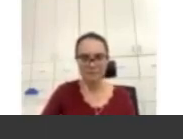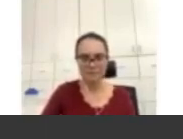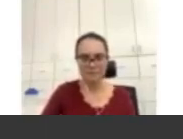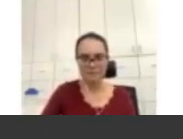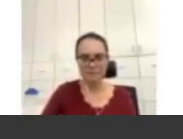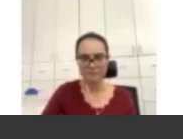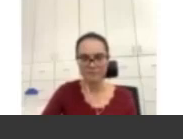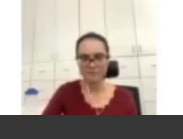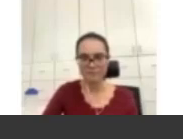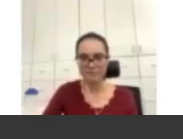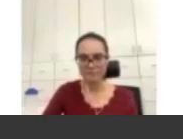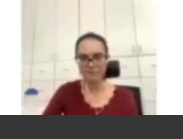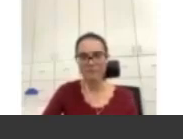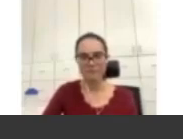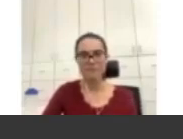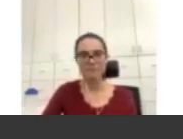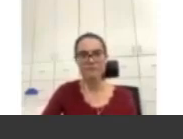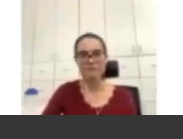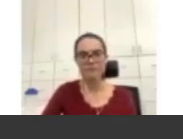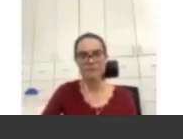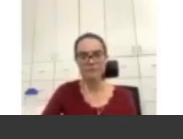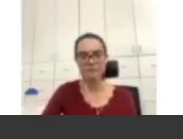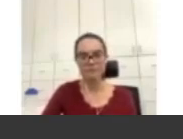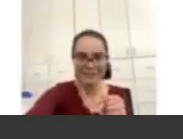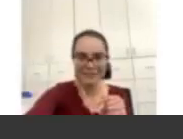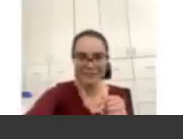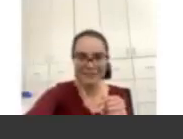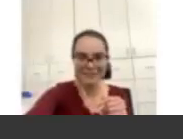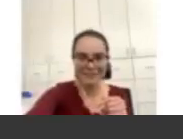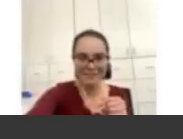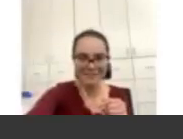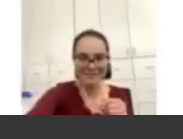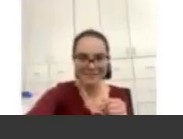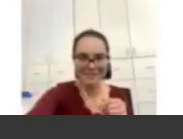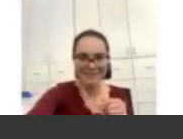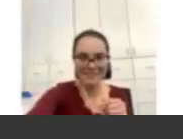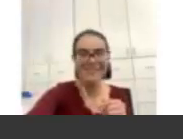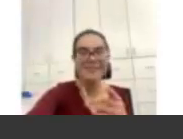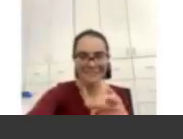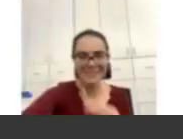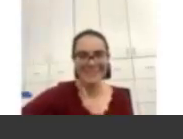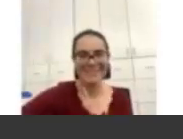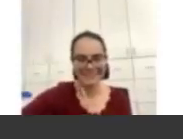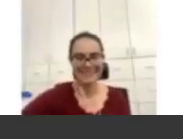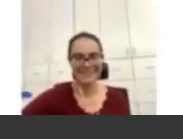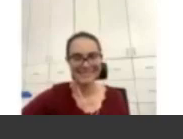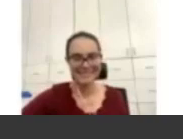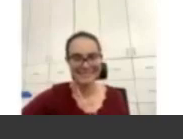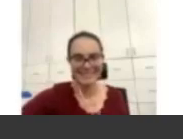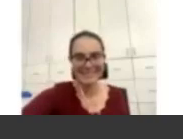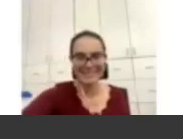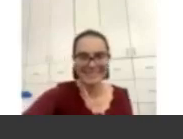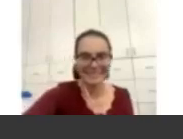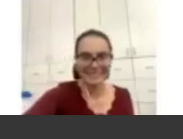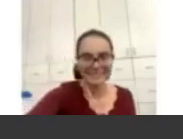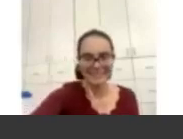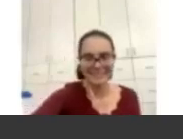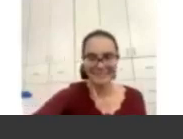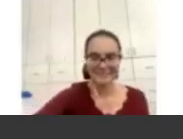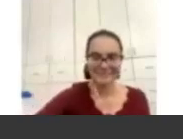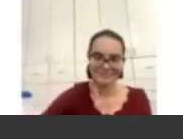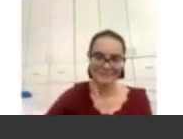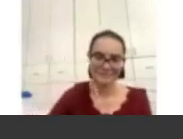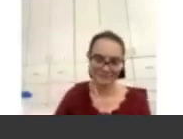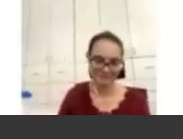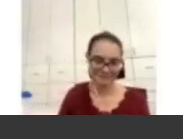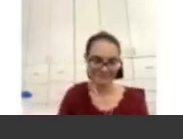aquilo que hoje está sendo feito dentro das unidades? Tá, eu vou falar depois da Fê em complemento. Então, igual a gente